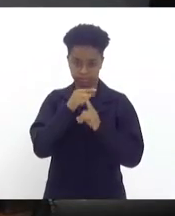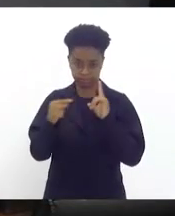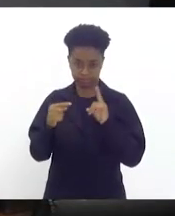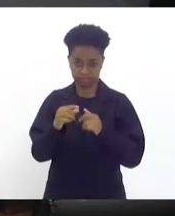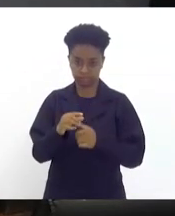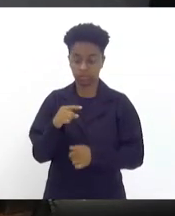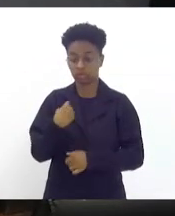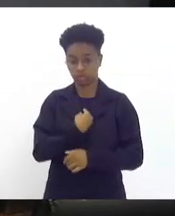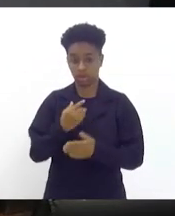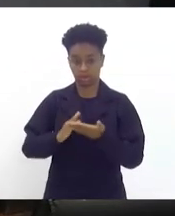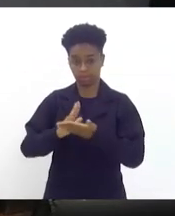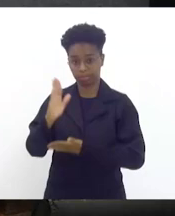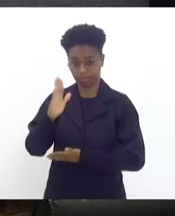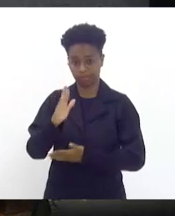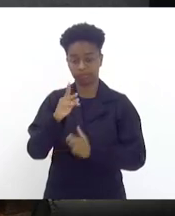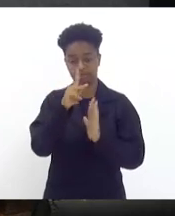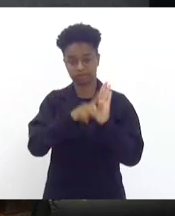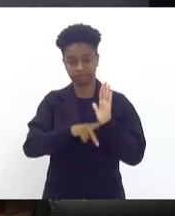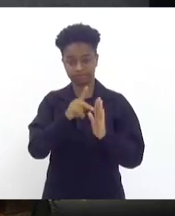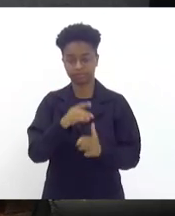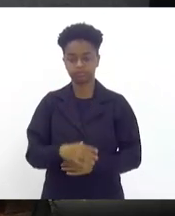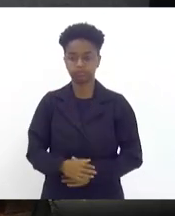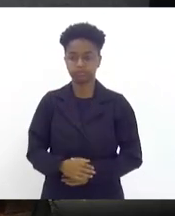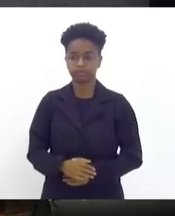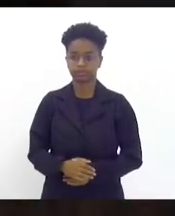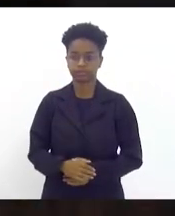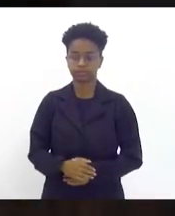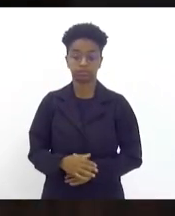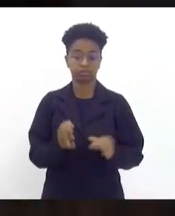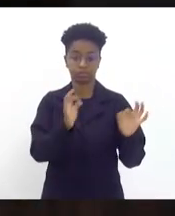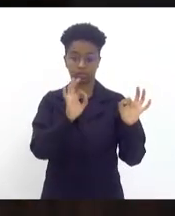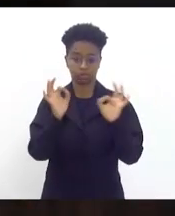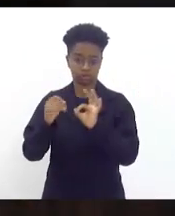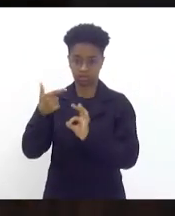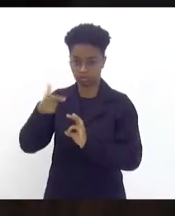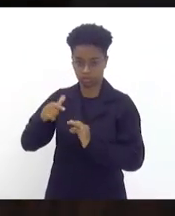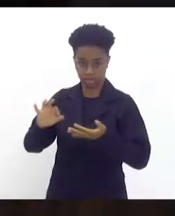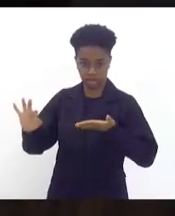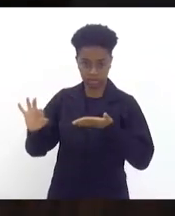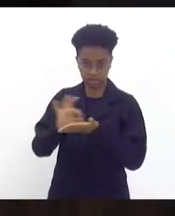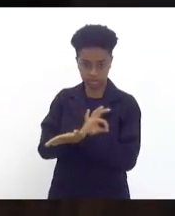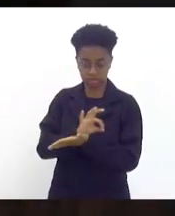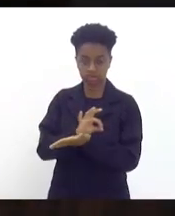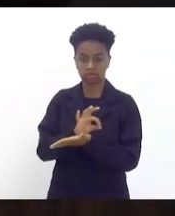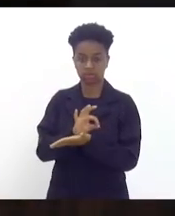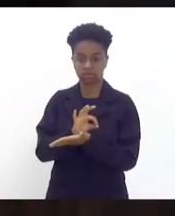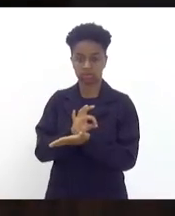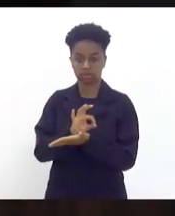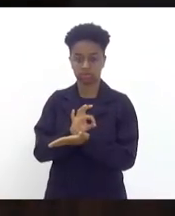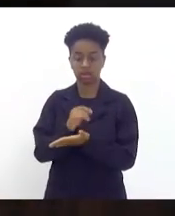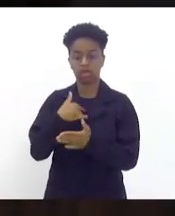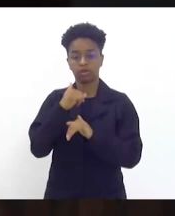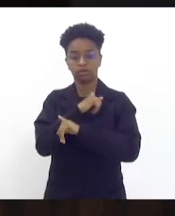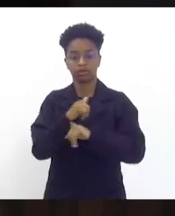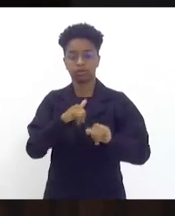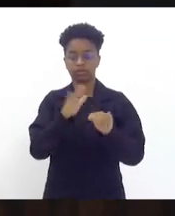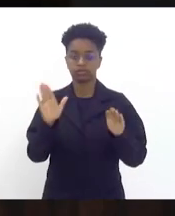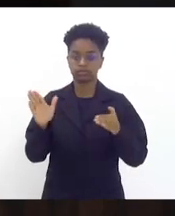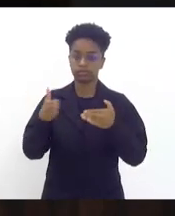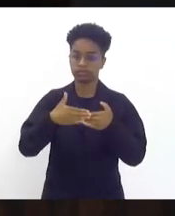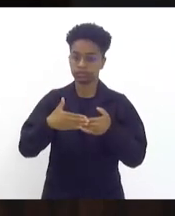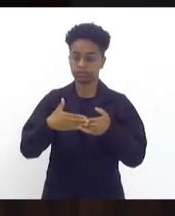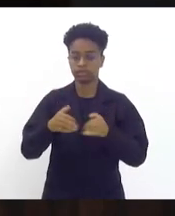e vamos à aprovação dos importantes para gente mais oradores escritos declaro encerrada